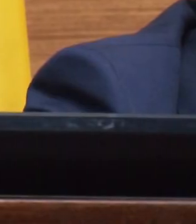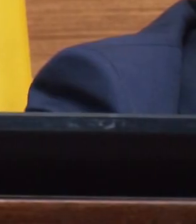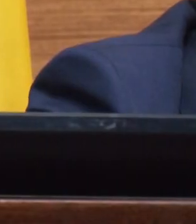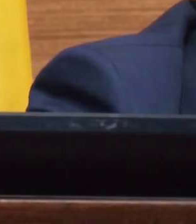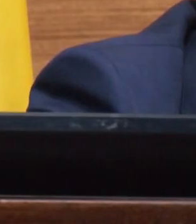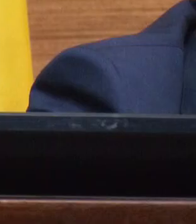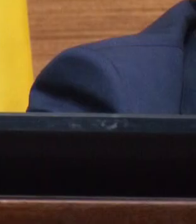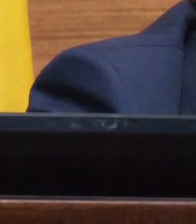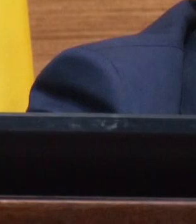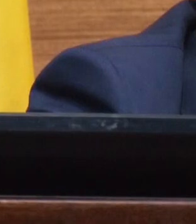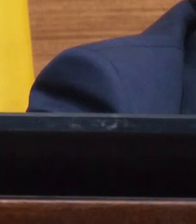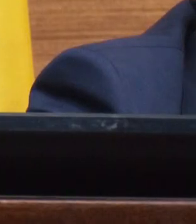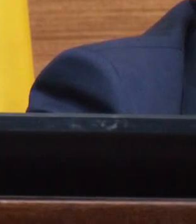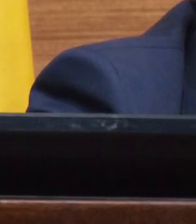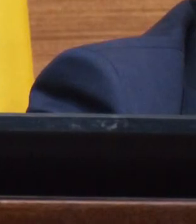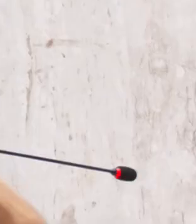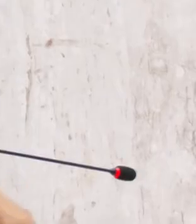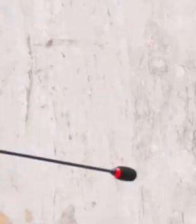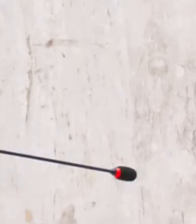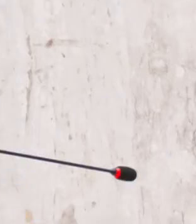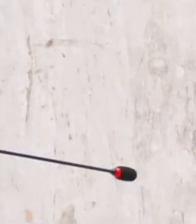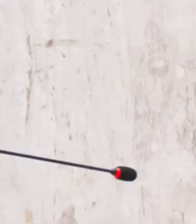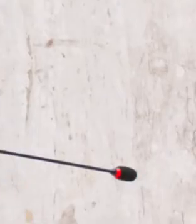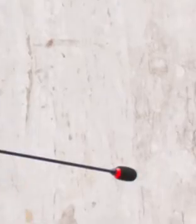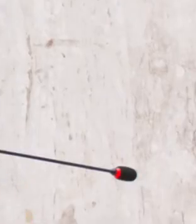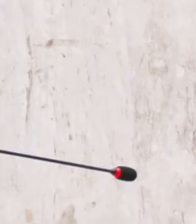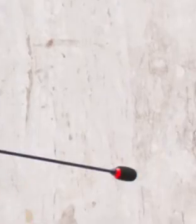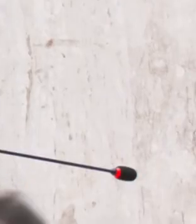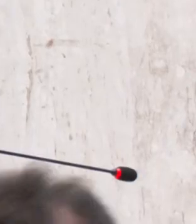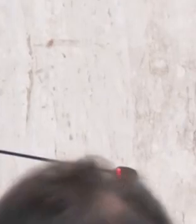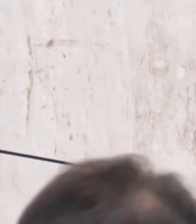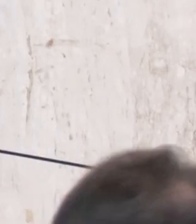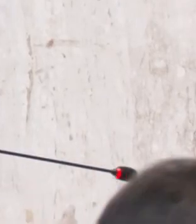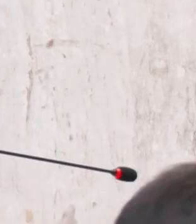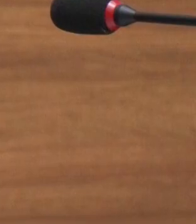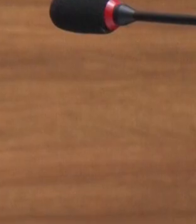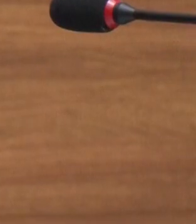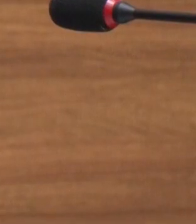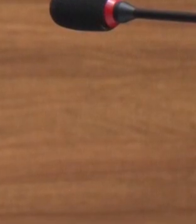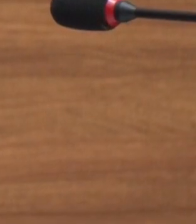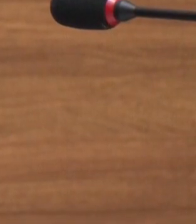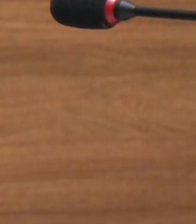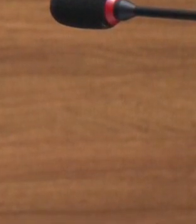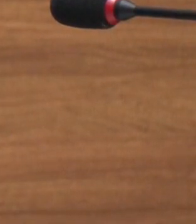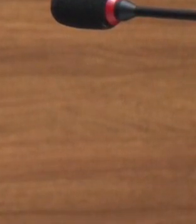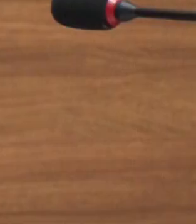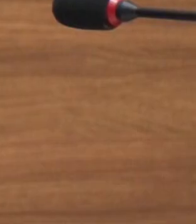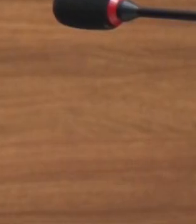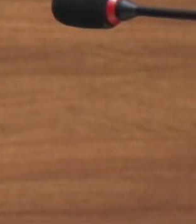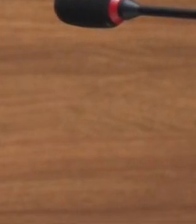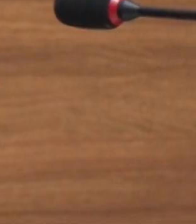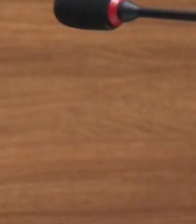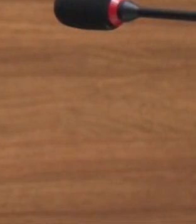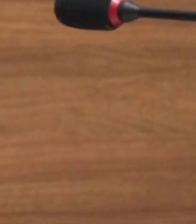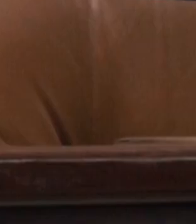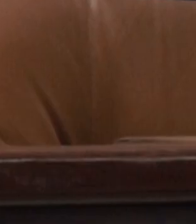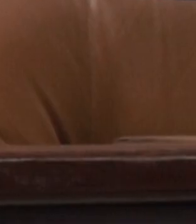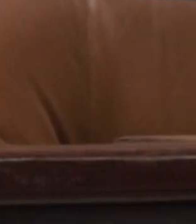de Jefferson Andrade na presidência, a mesa diretora terá como vice-presidente o deputado Garibaldi Mendonça, do